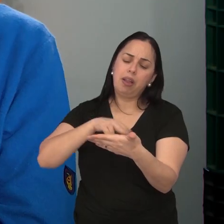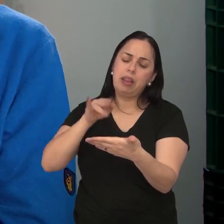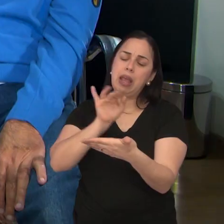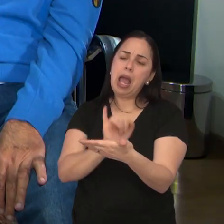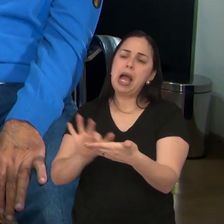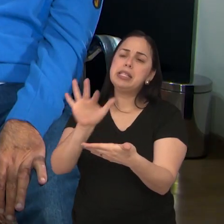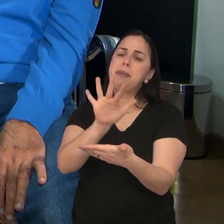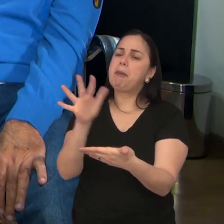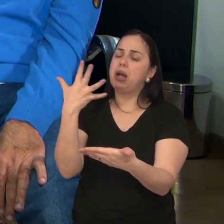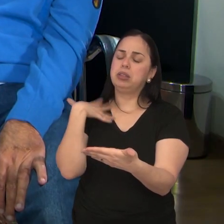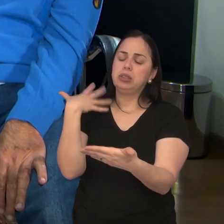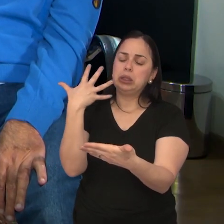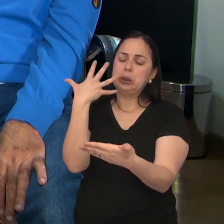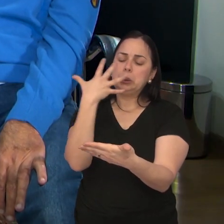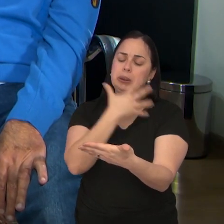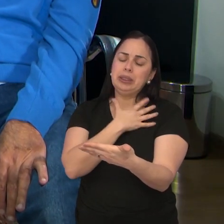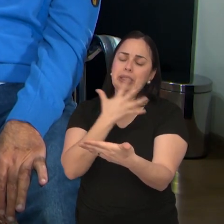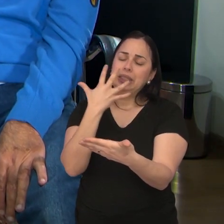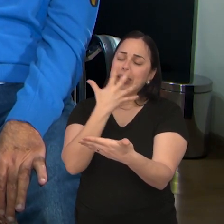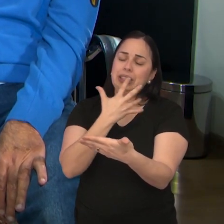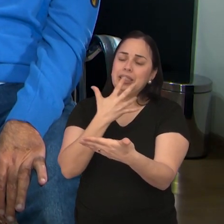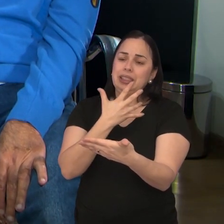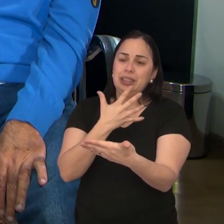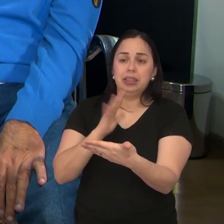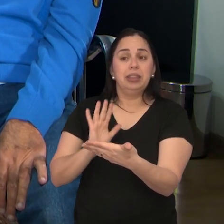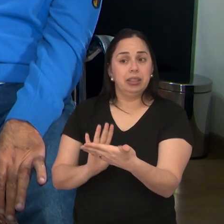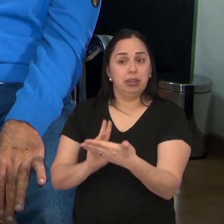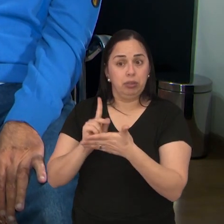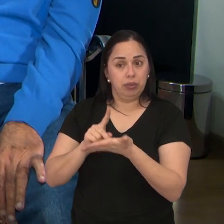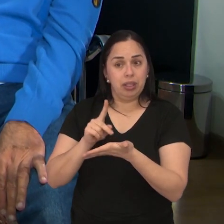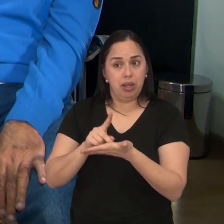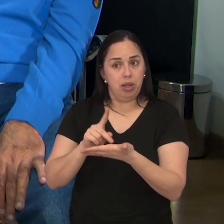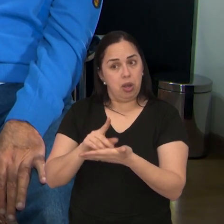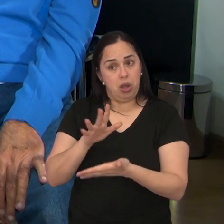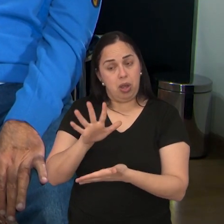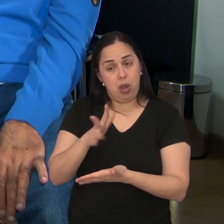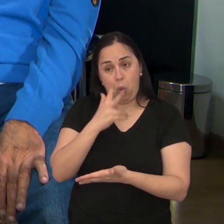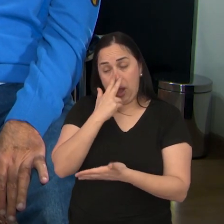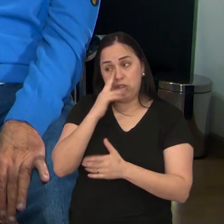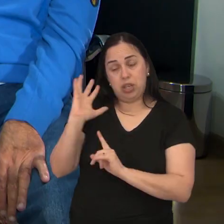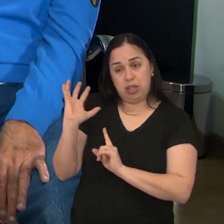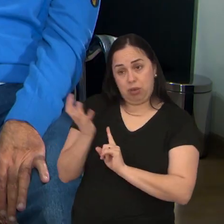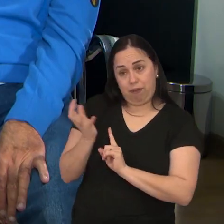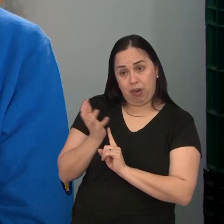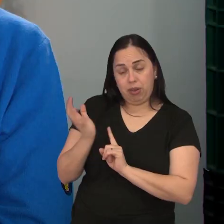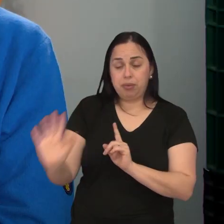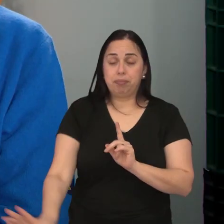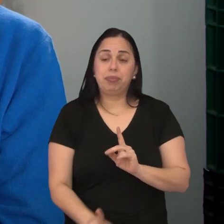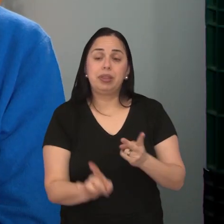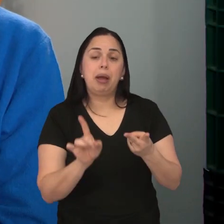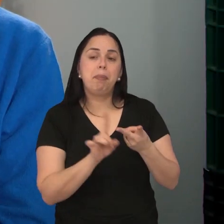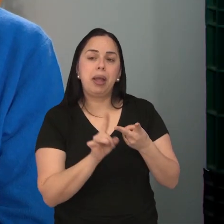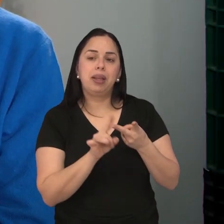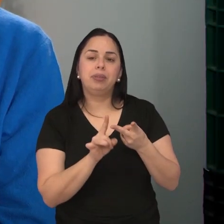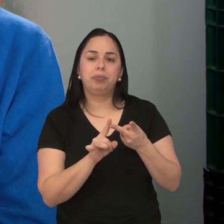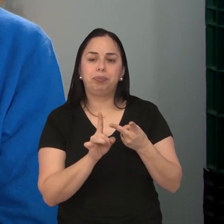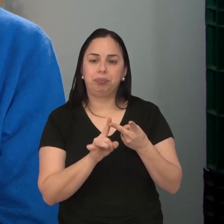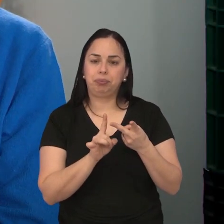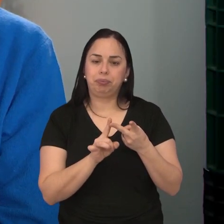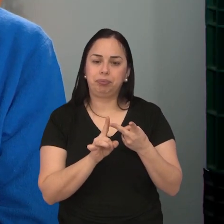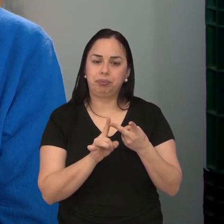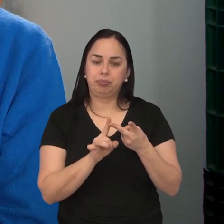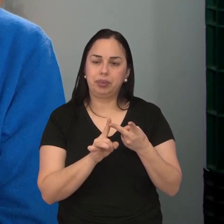aquilo foi me encantando muito. Acho que é isso, tá? Essa é uma questão. E tem um